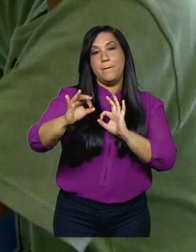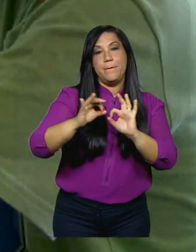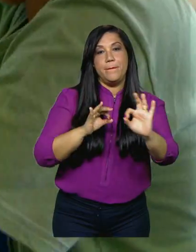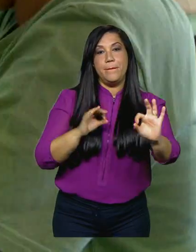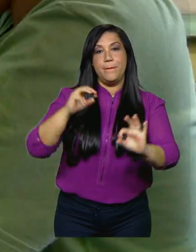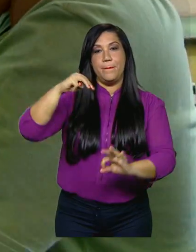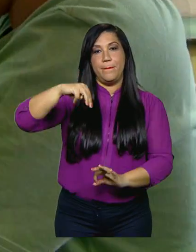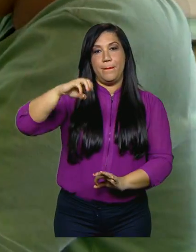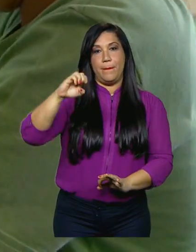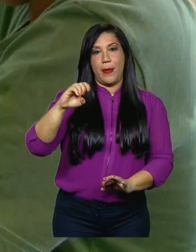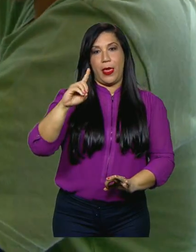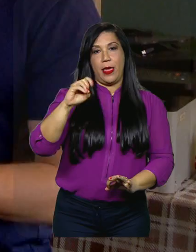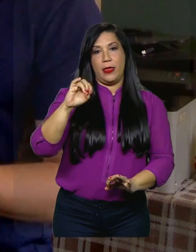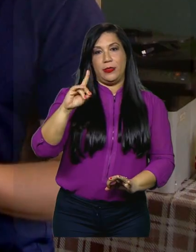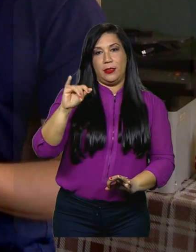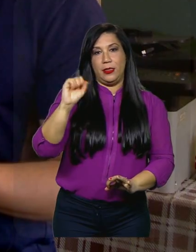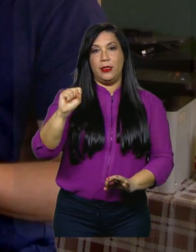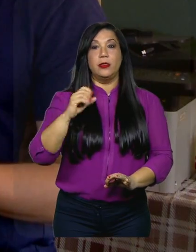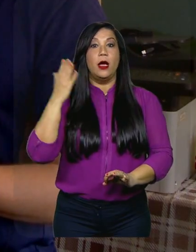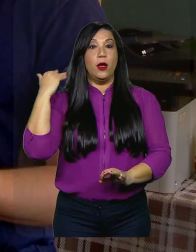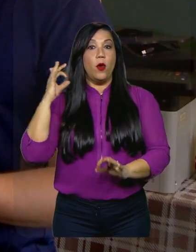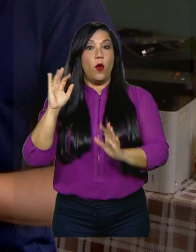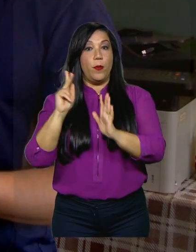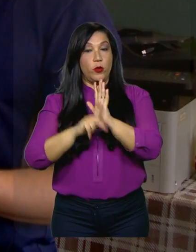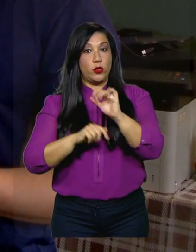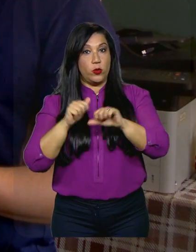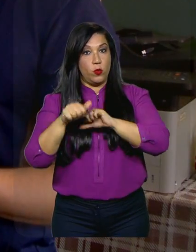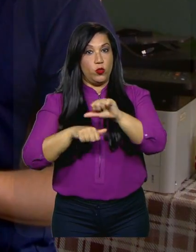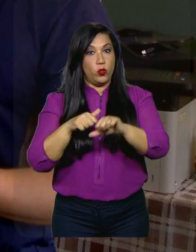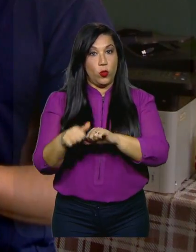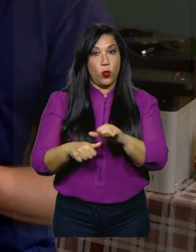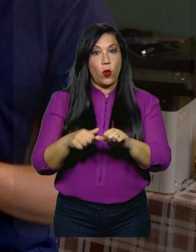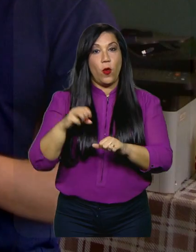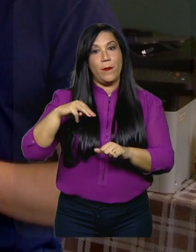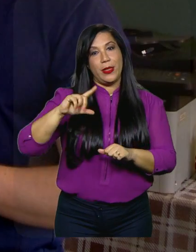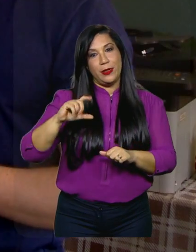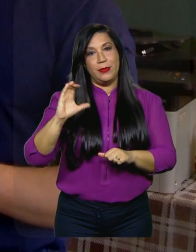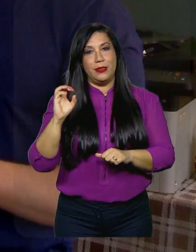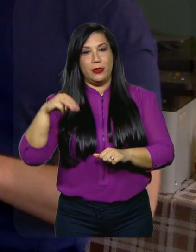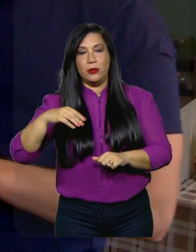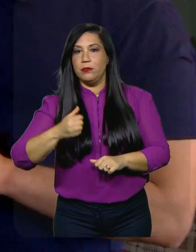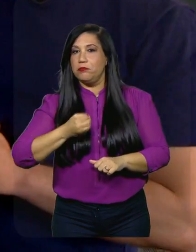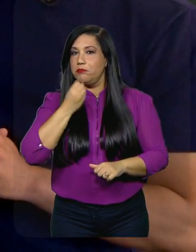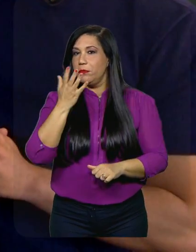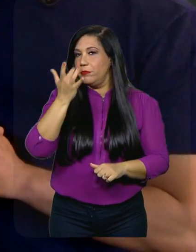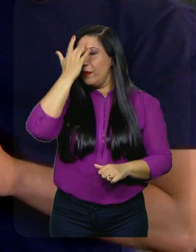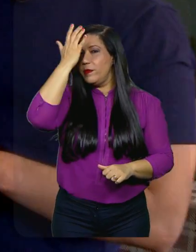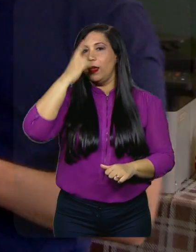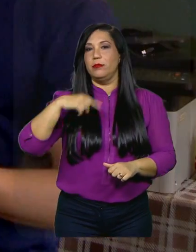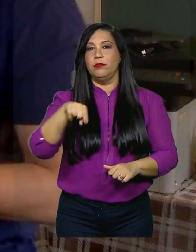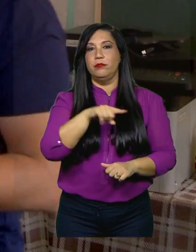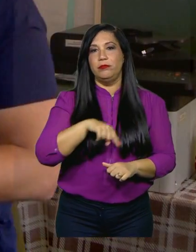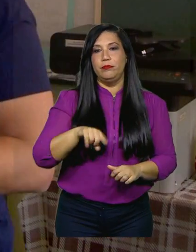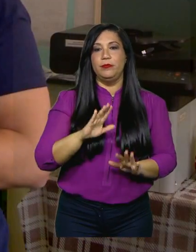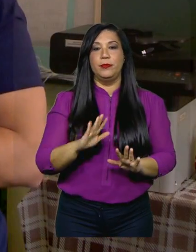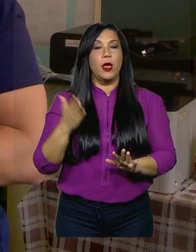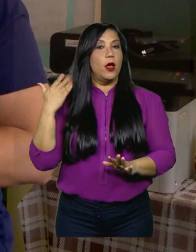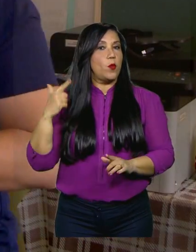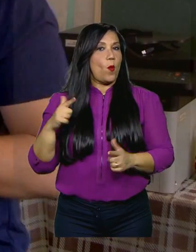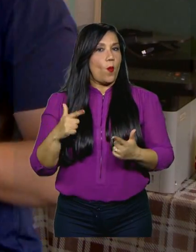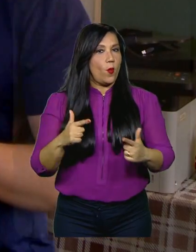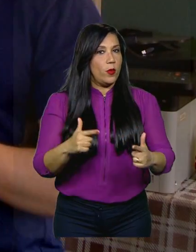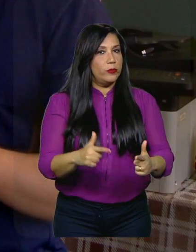que o projeto inicial a gente mudou as medidas de milímetro para centímetro para ficar mais fácil para a gente, porque a gente não